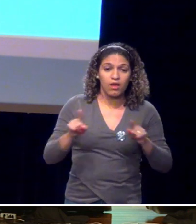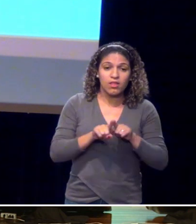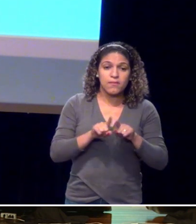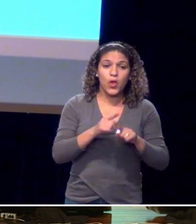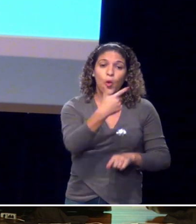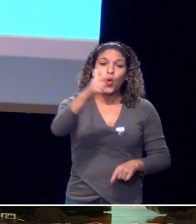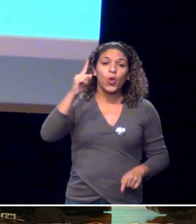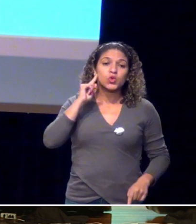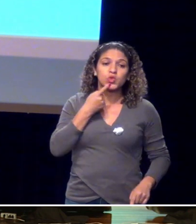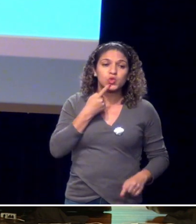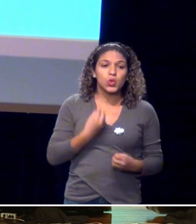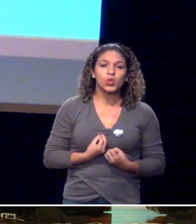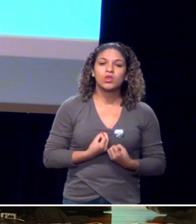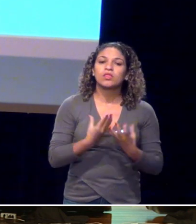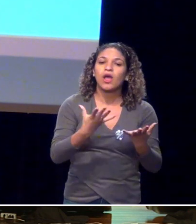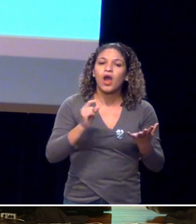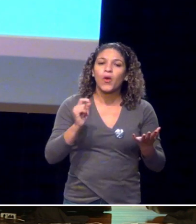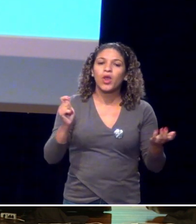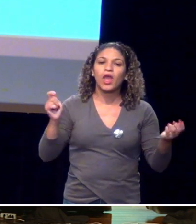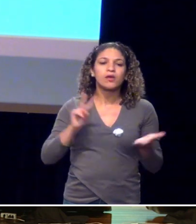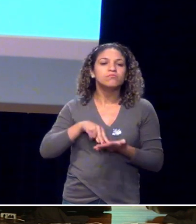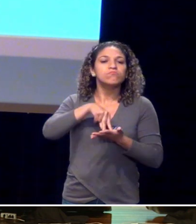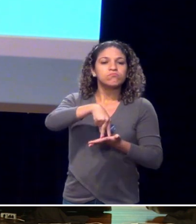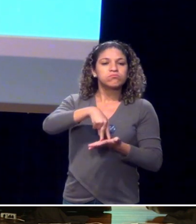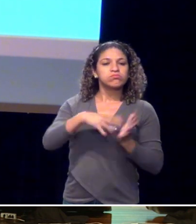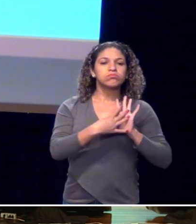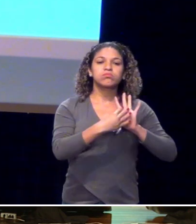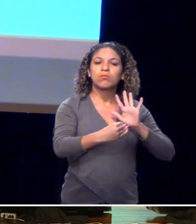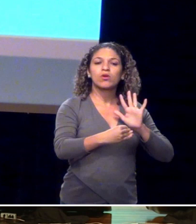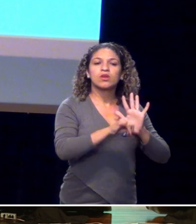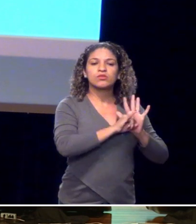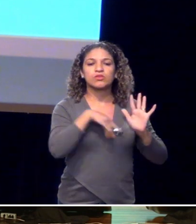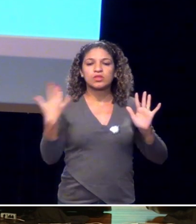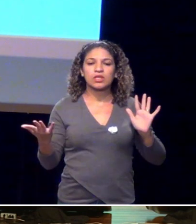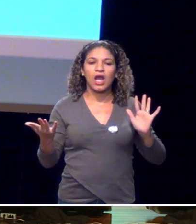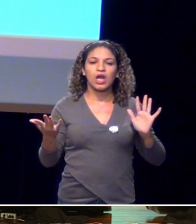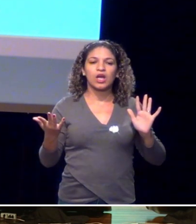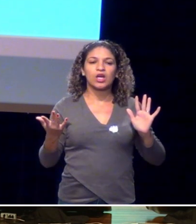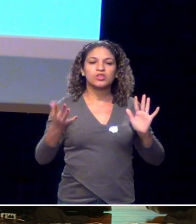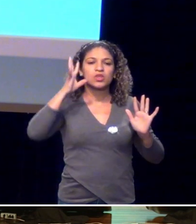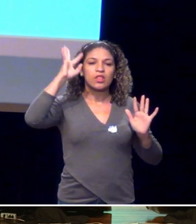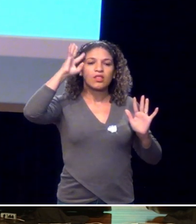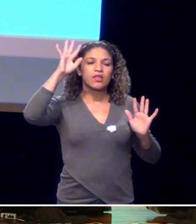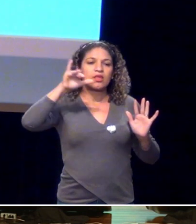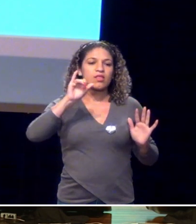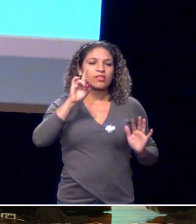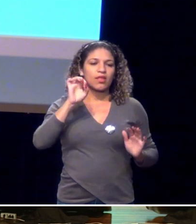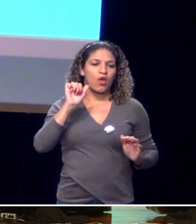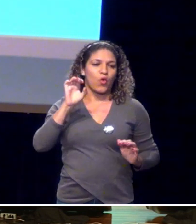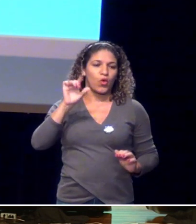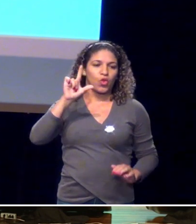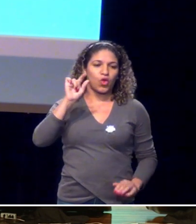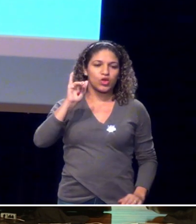novos sentidos e novos posicionamentos ideológicos a partir do lugar que